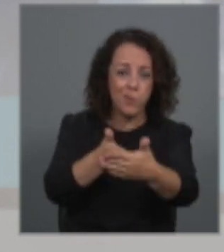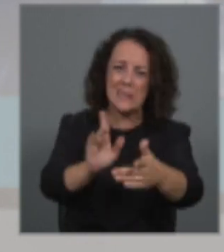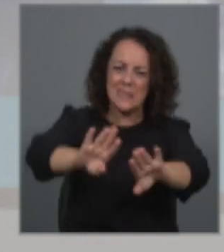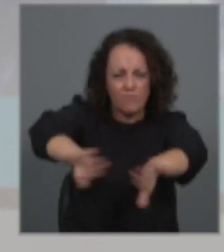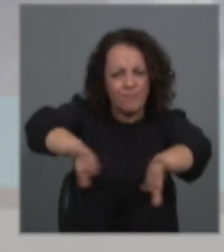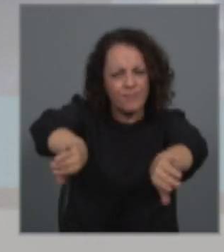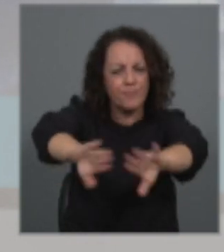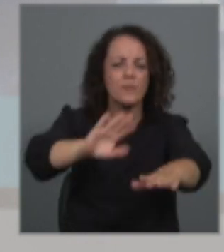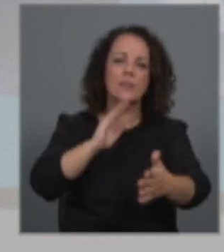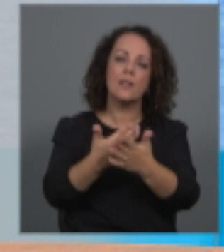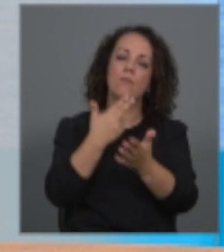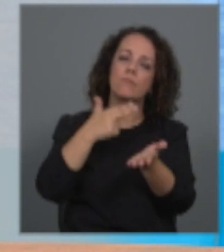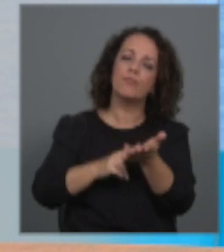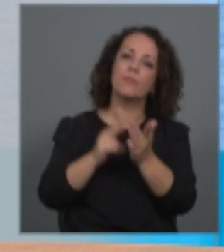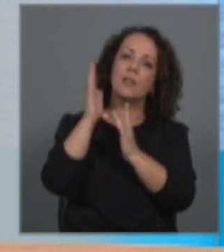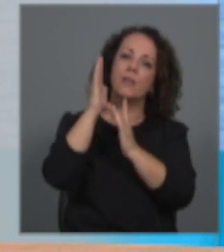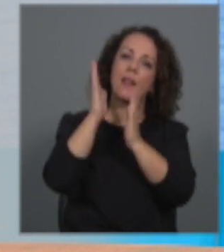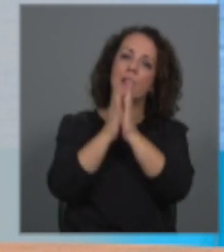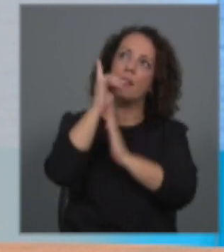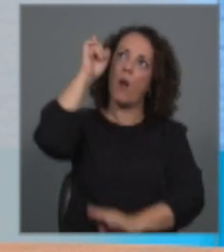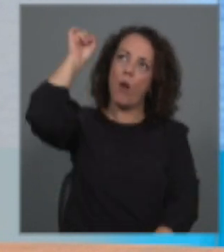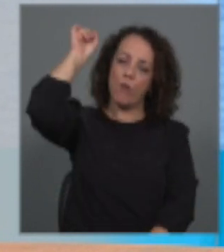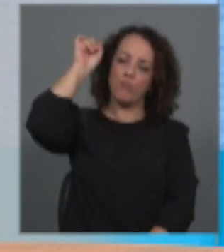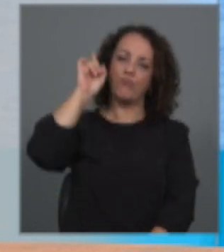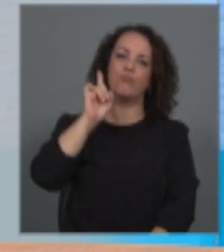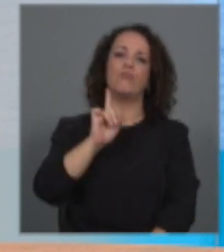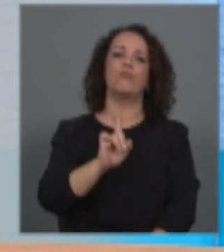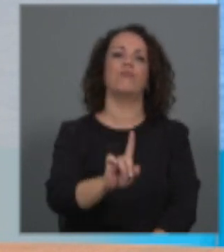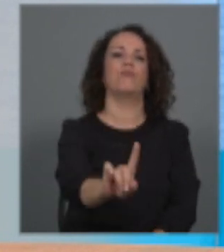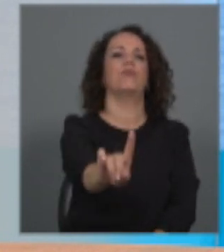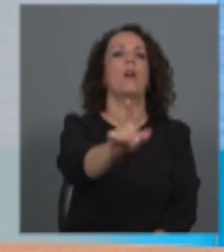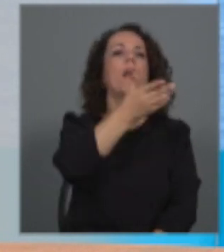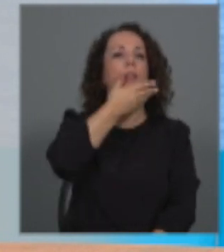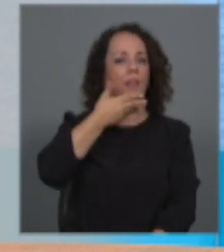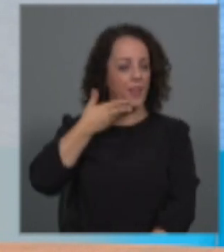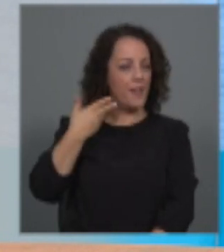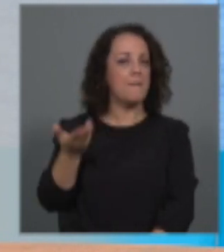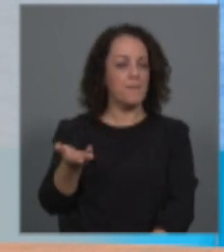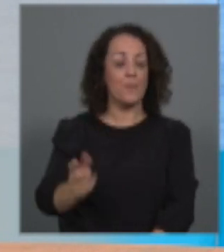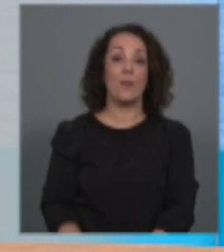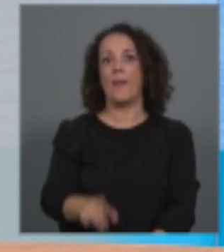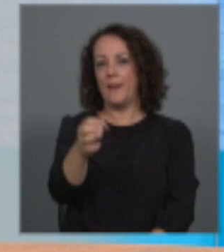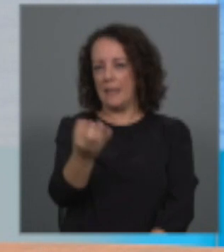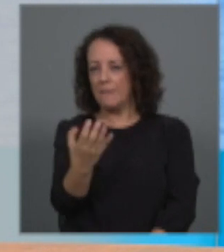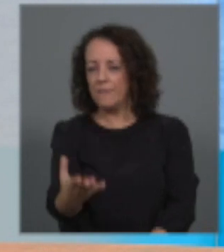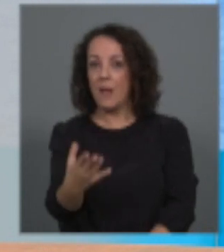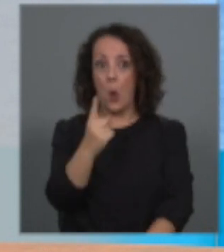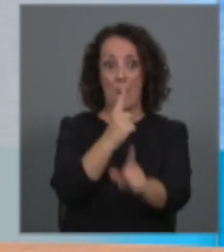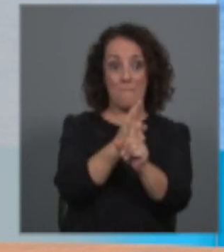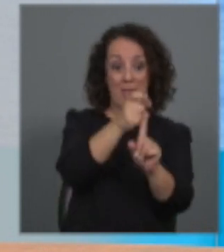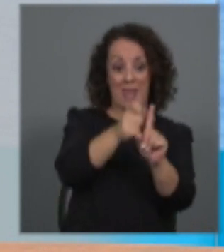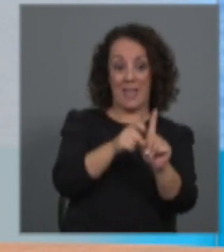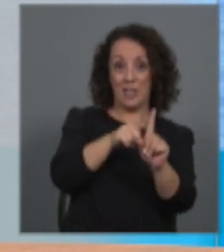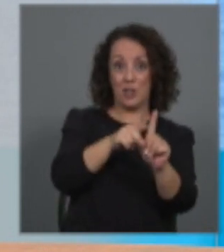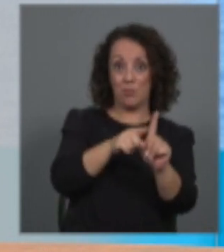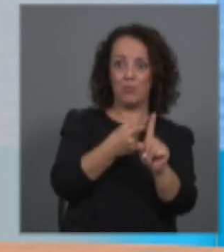Deus possa chegar. De facto, aparece-nos aqui o mesmo profeta que nos